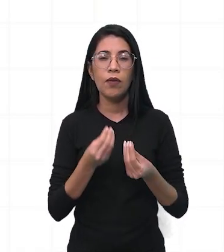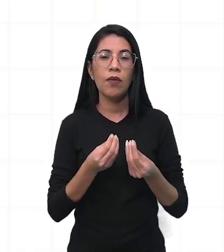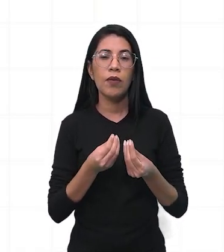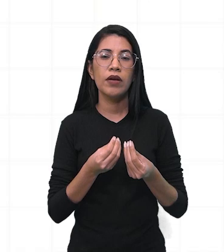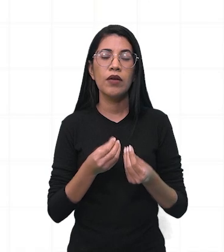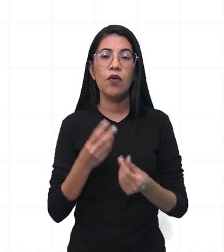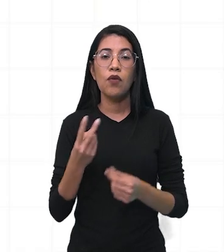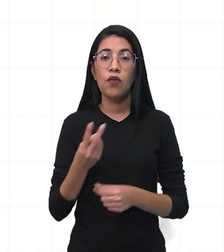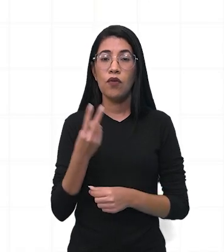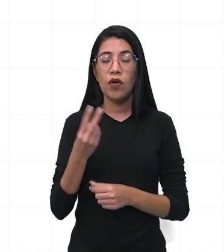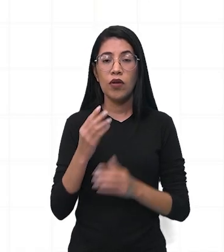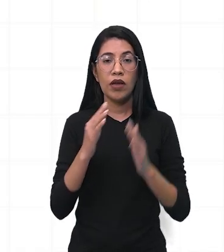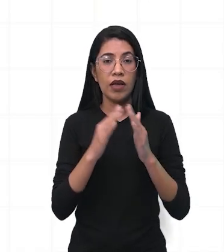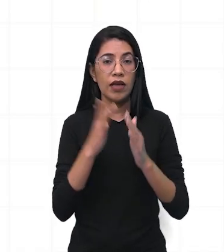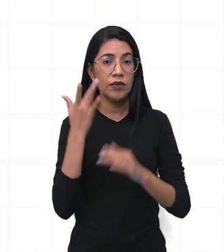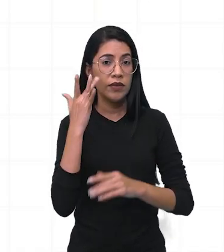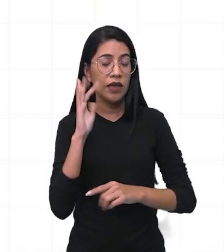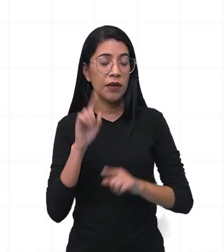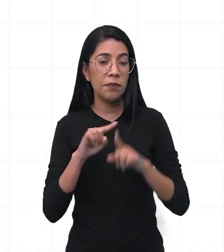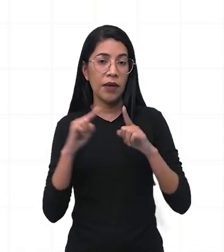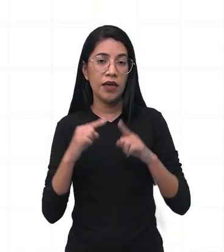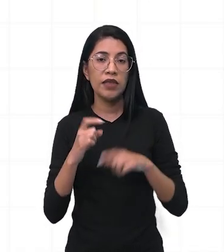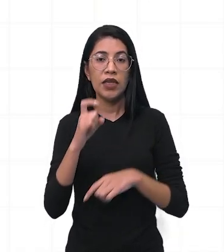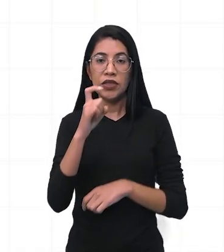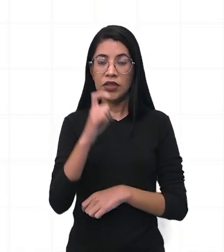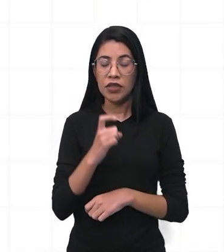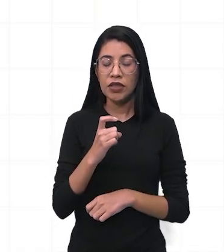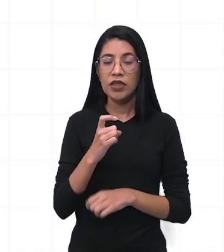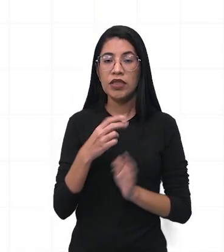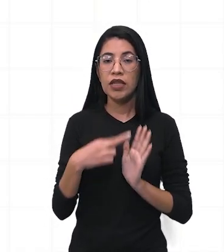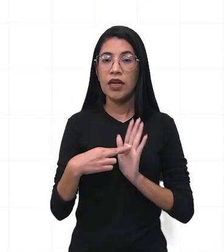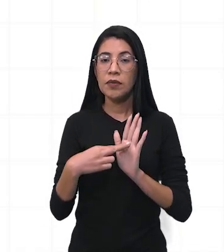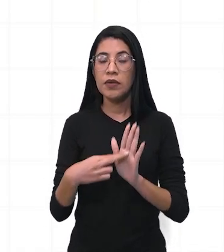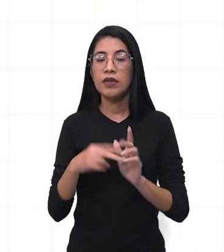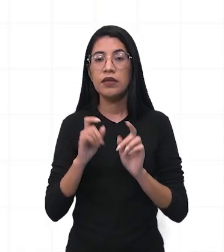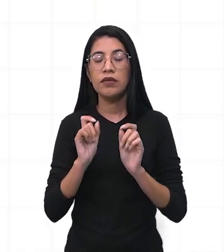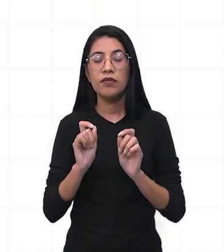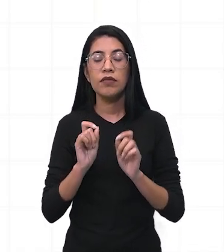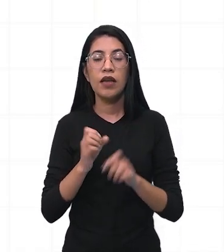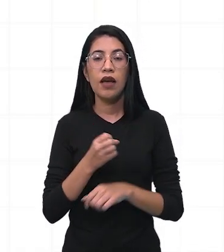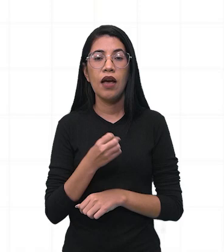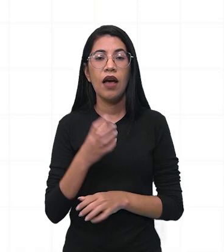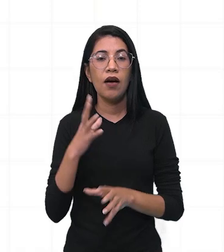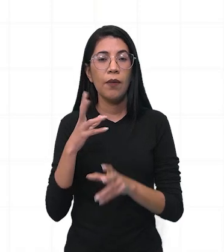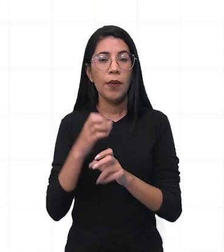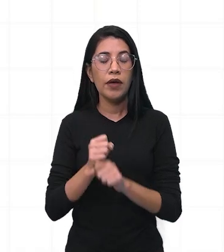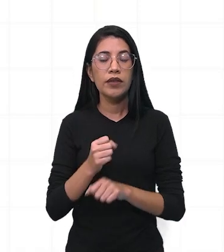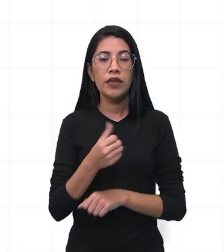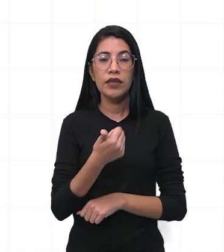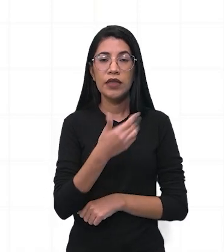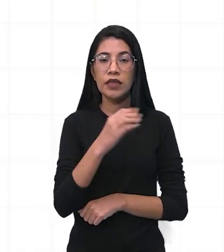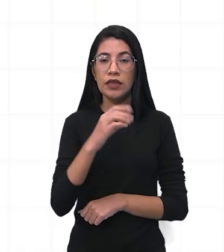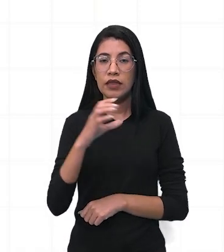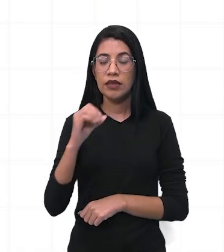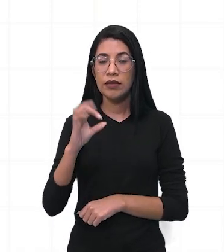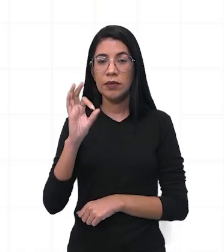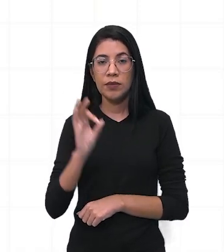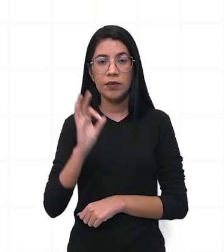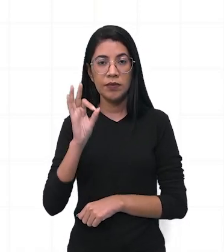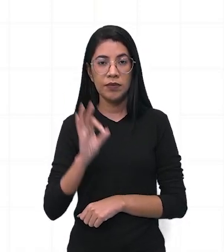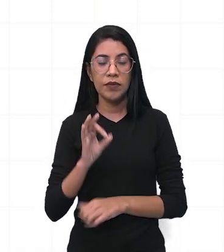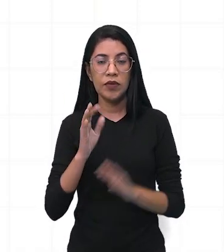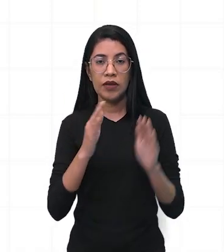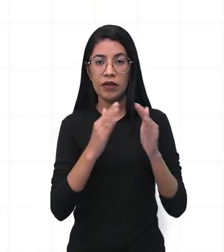valor da casa eu não sei, mas eu sei que é um valor X, e esse X corresponde a 100% do valor dessa